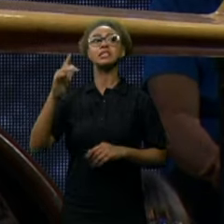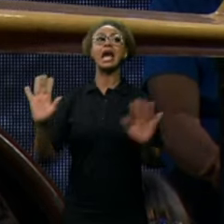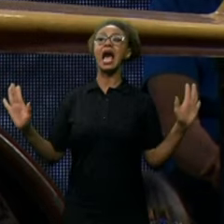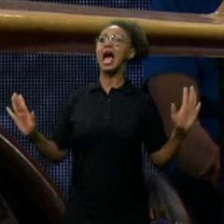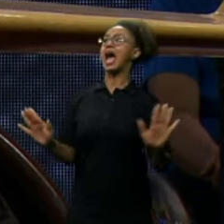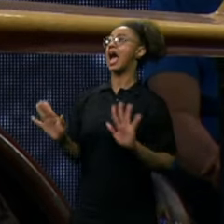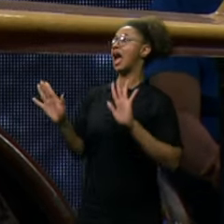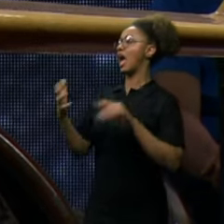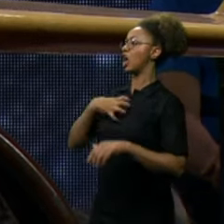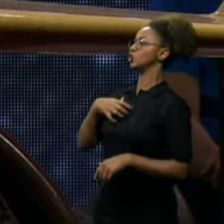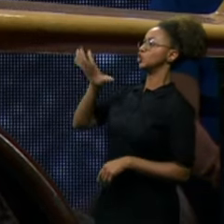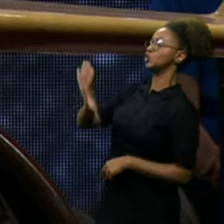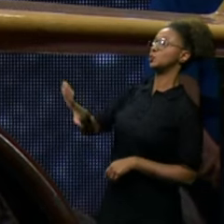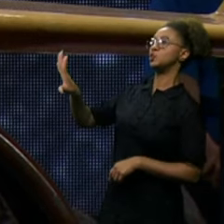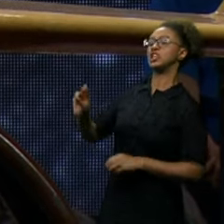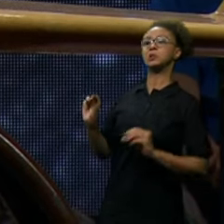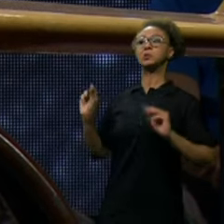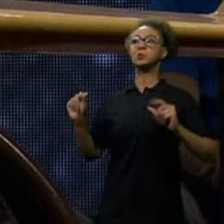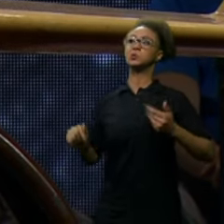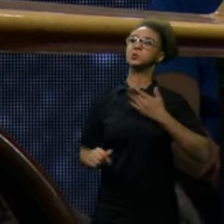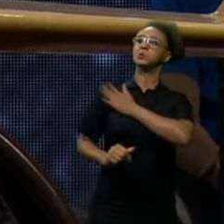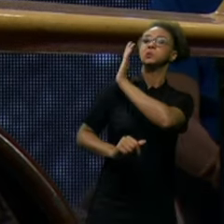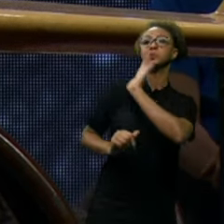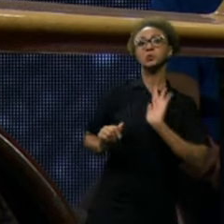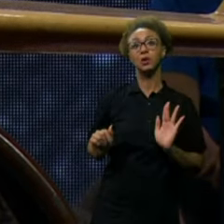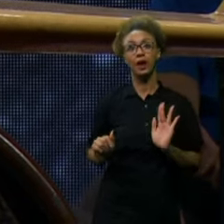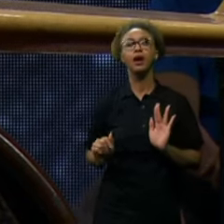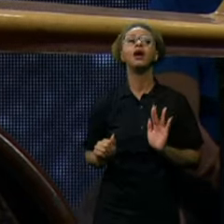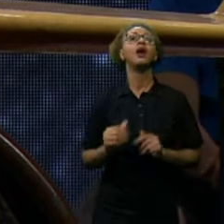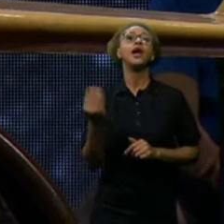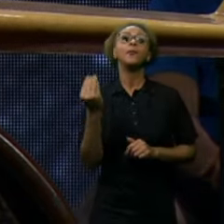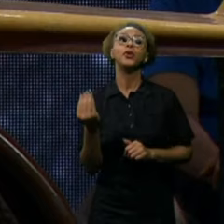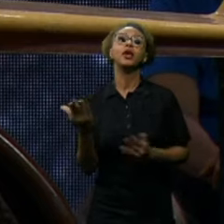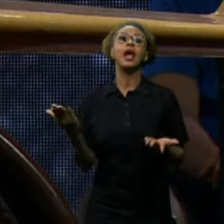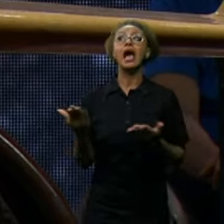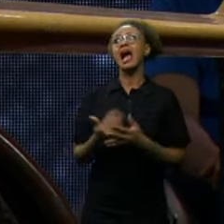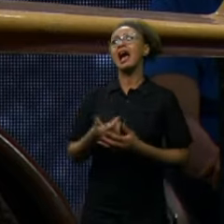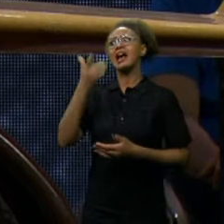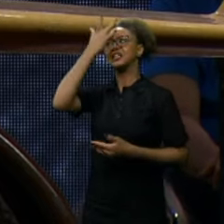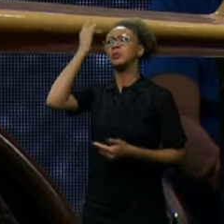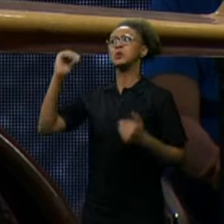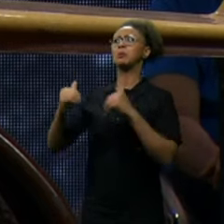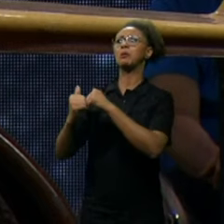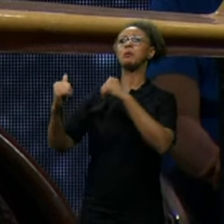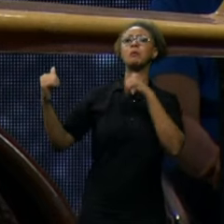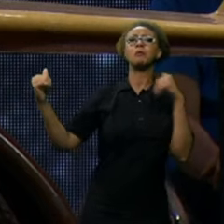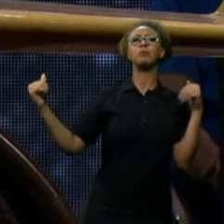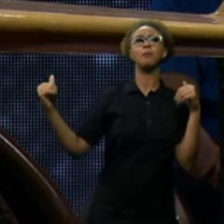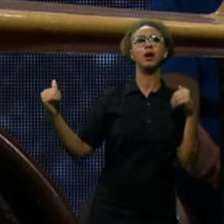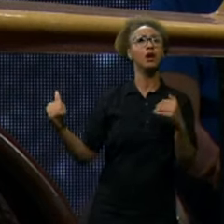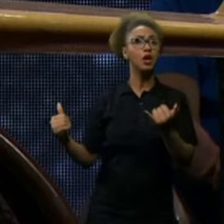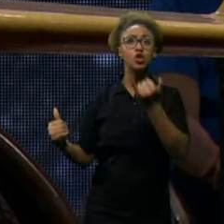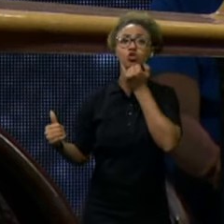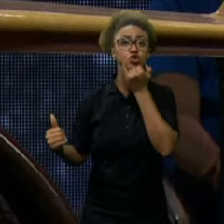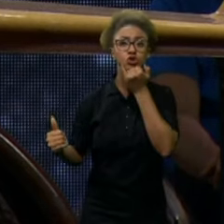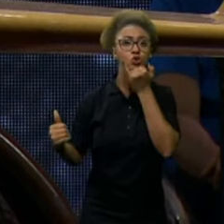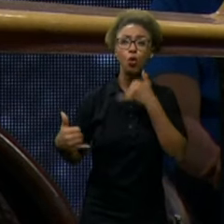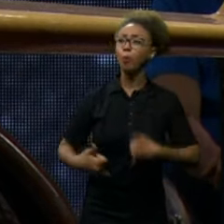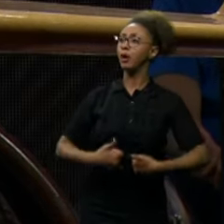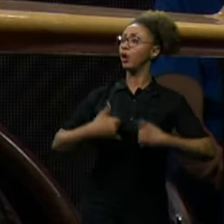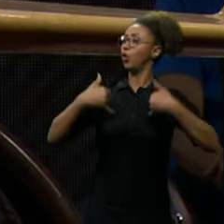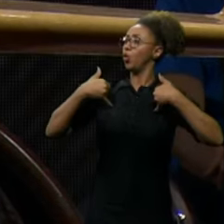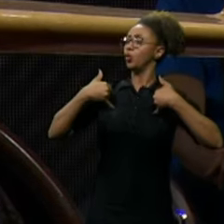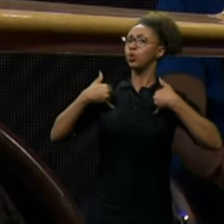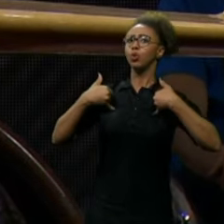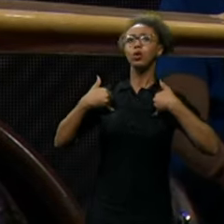preconceito estereotipado do outro lado em razão de haverem pessoas que se separam tanto que no final acabam pecando como qualquer adúltero por ter orgulho da